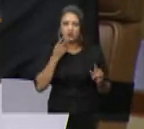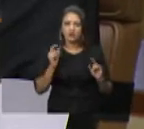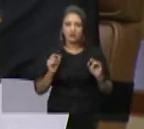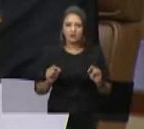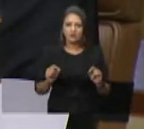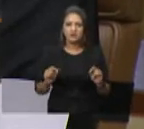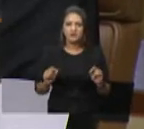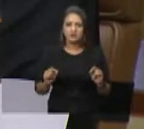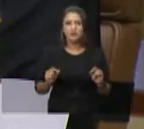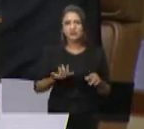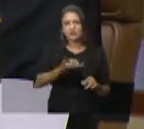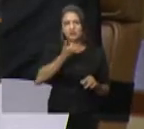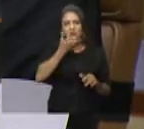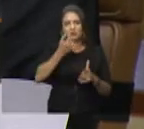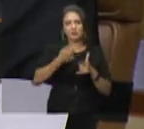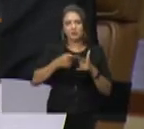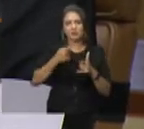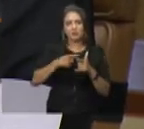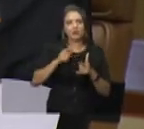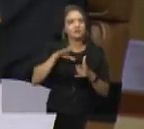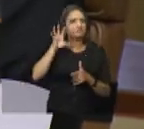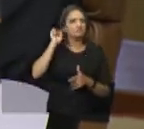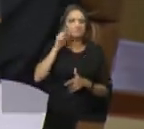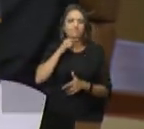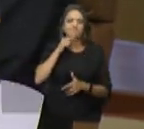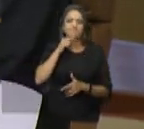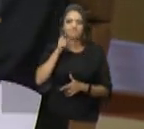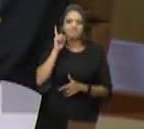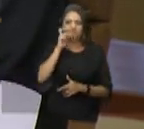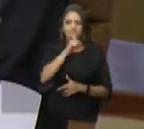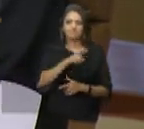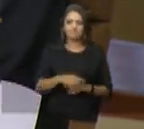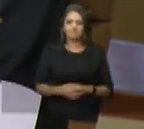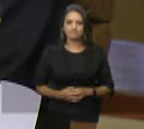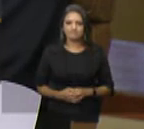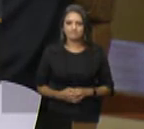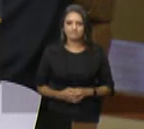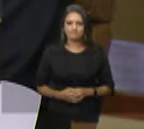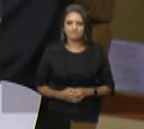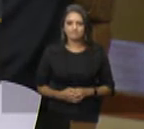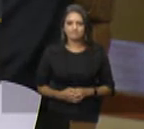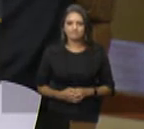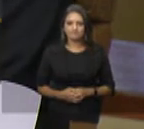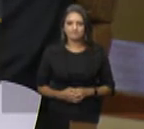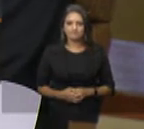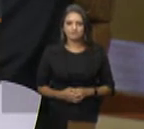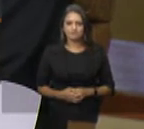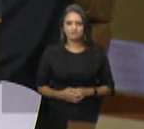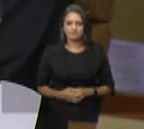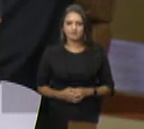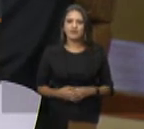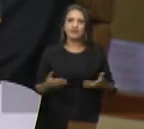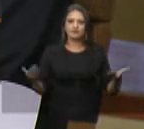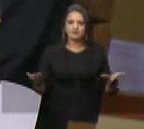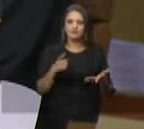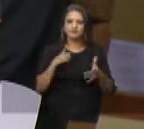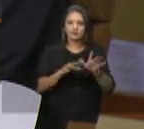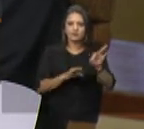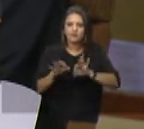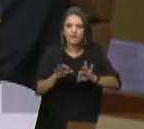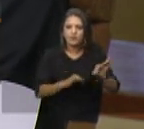último item ele fica bastante aberto Então hoje há uma programação para implementação